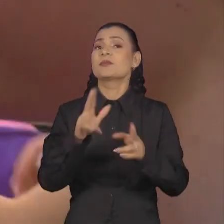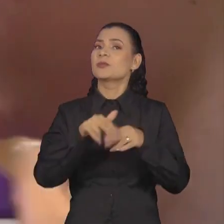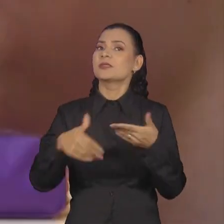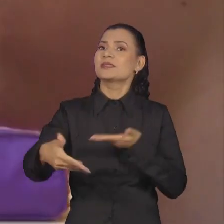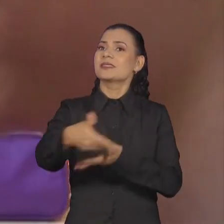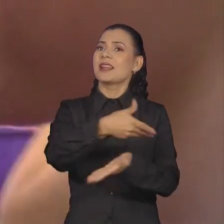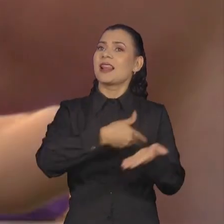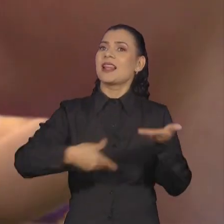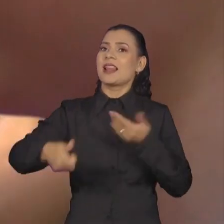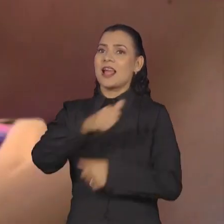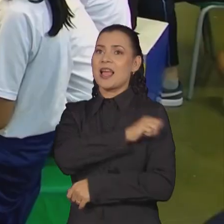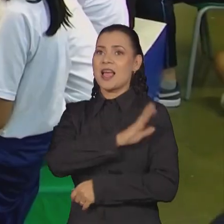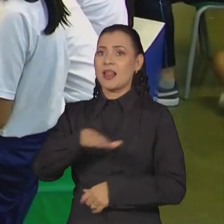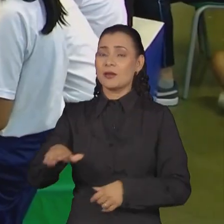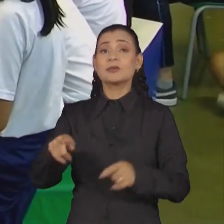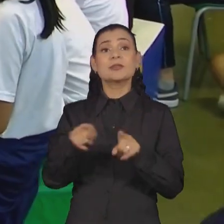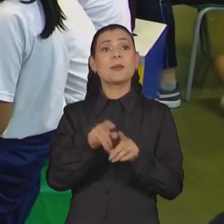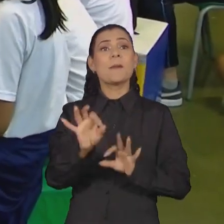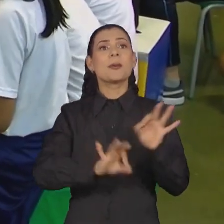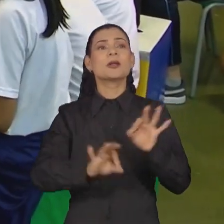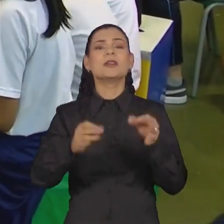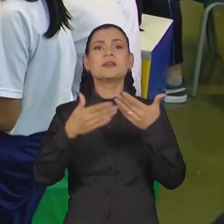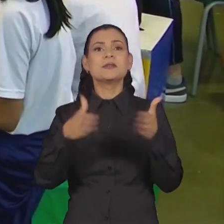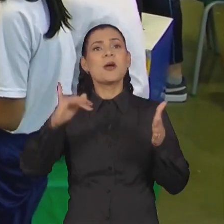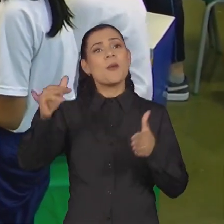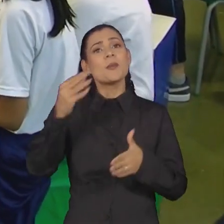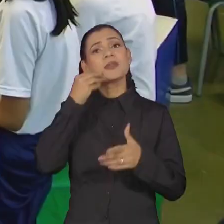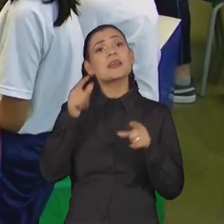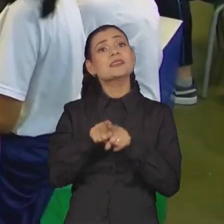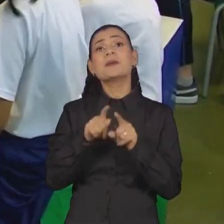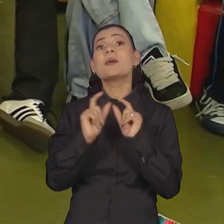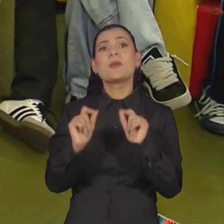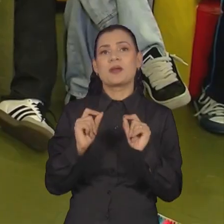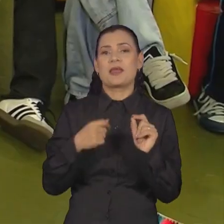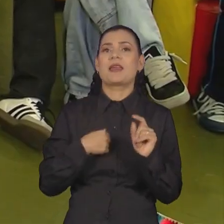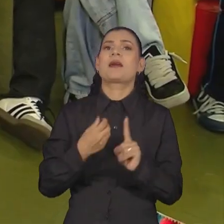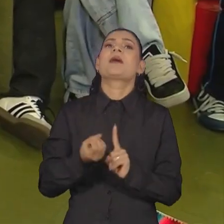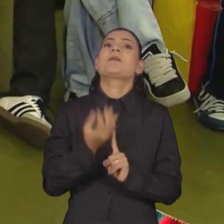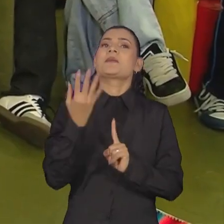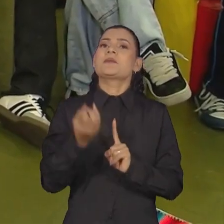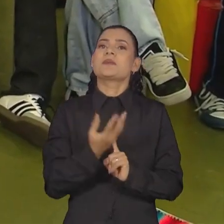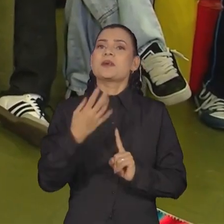entre os estudantes, o projeto abre espaço também para um sarau.